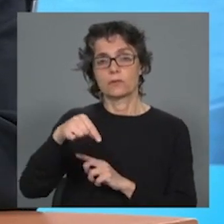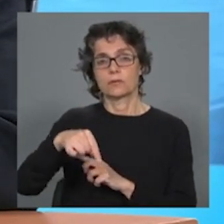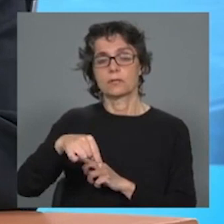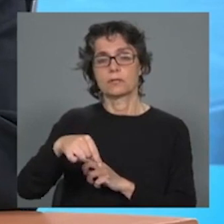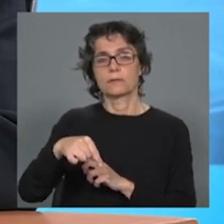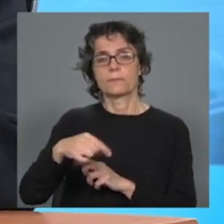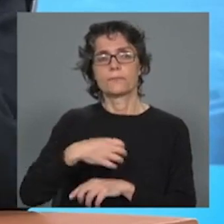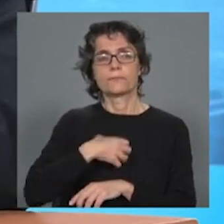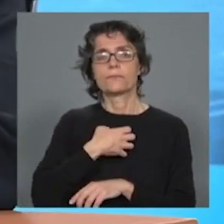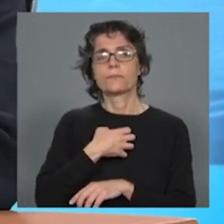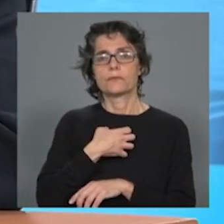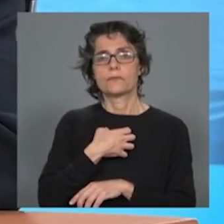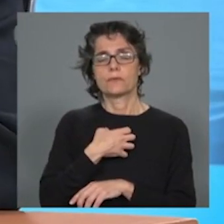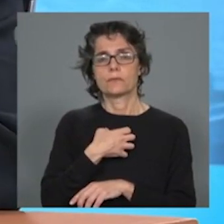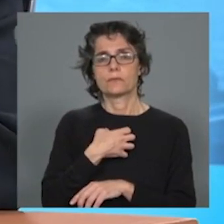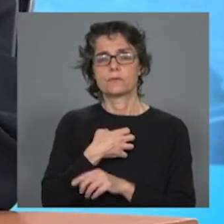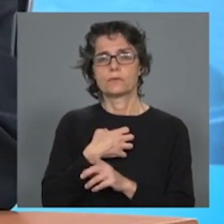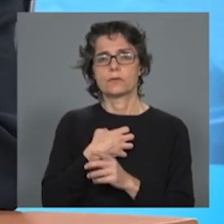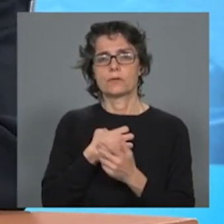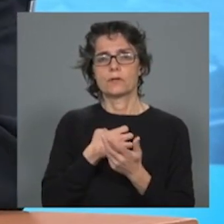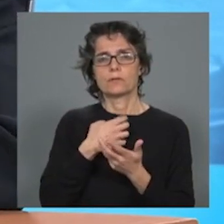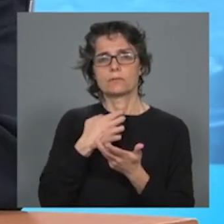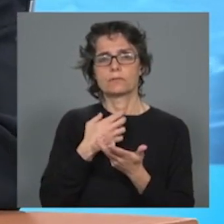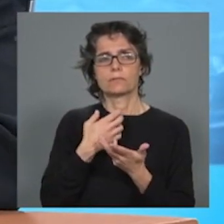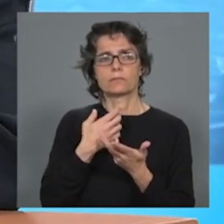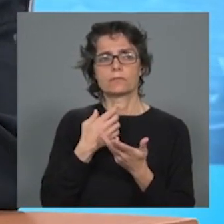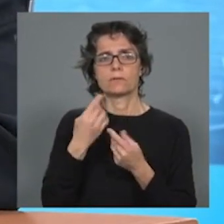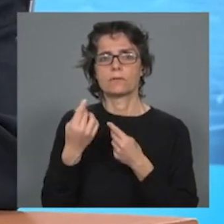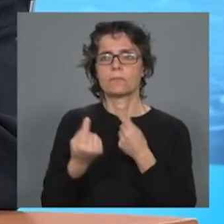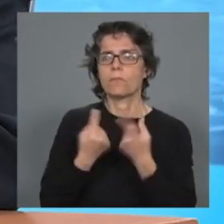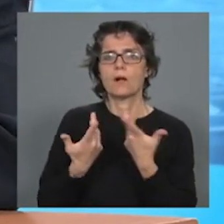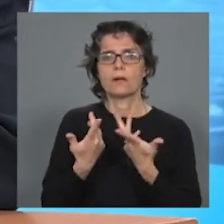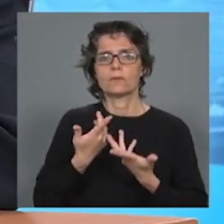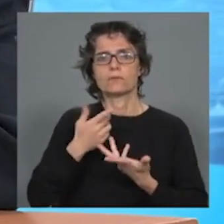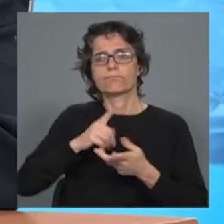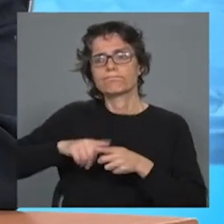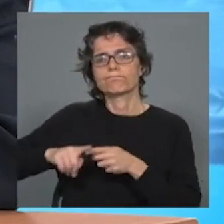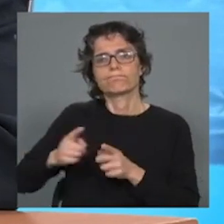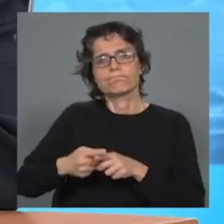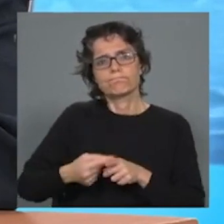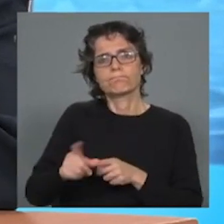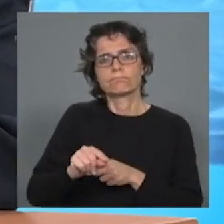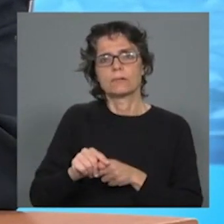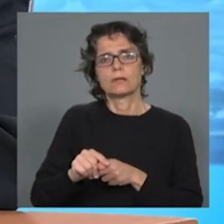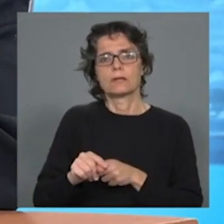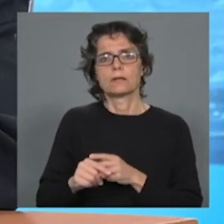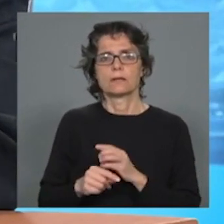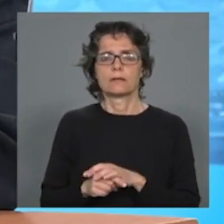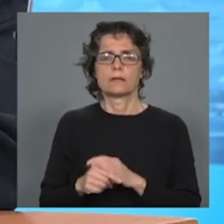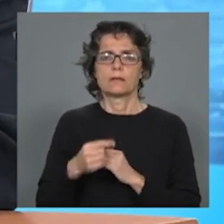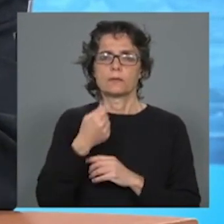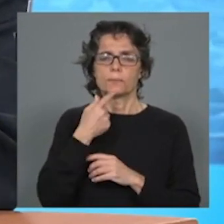muitas experiências muito interessantes, e ainda há muitas pessoas que se referem a Carlos de Foucault,